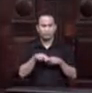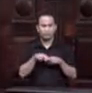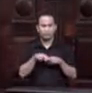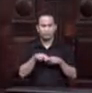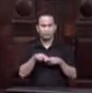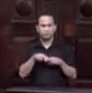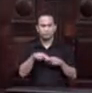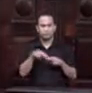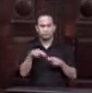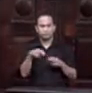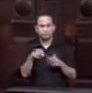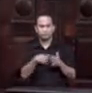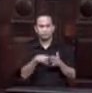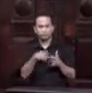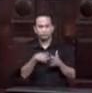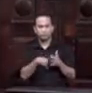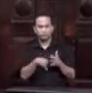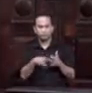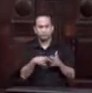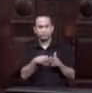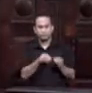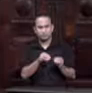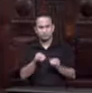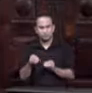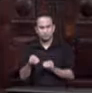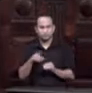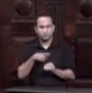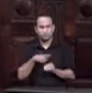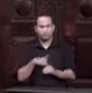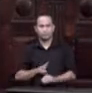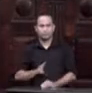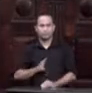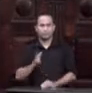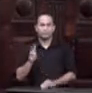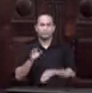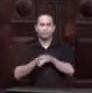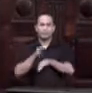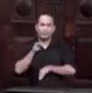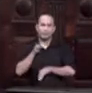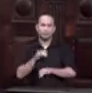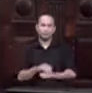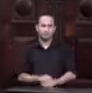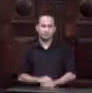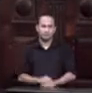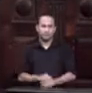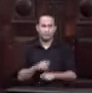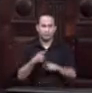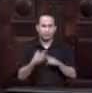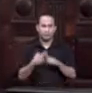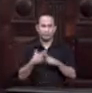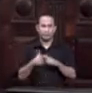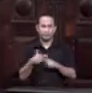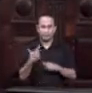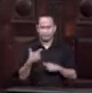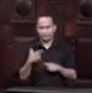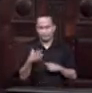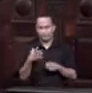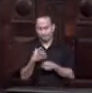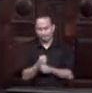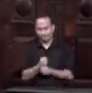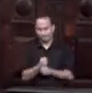colocadas de forma a ter um valor, a mais, porque não estava na